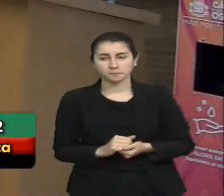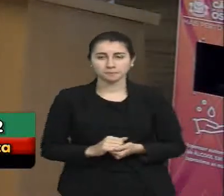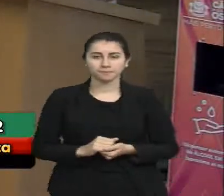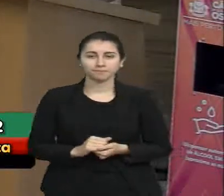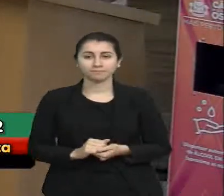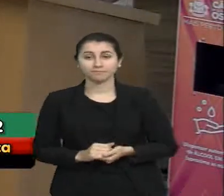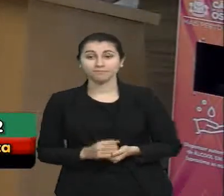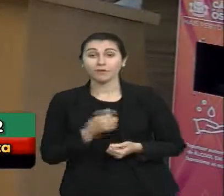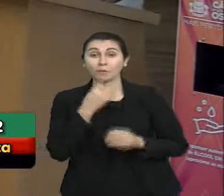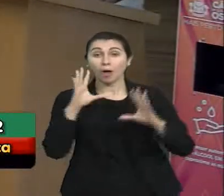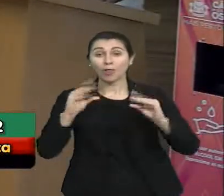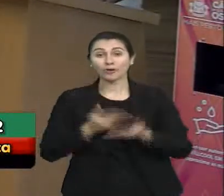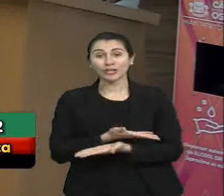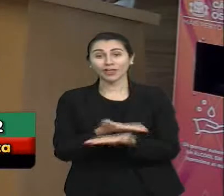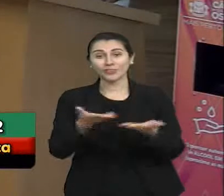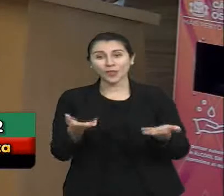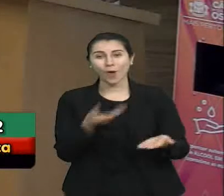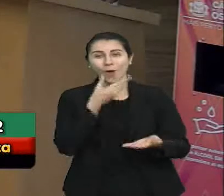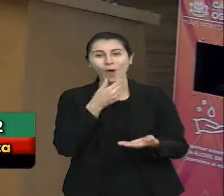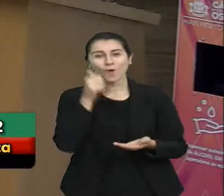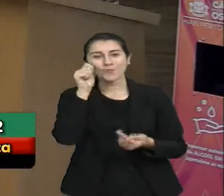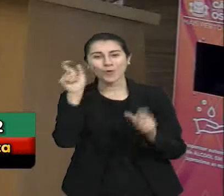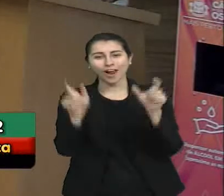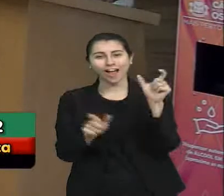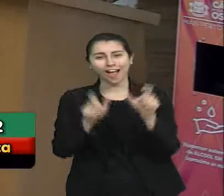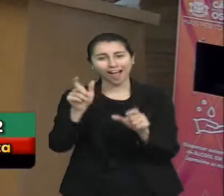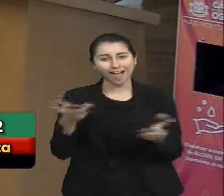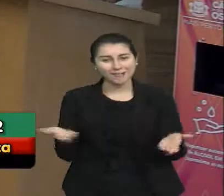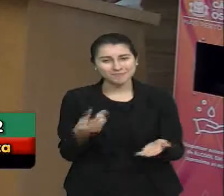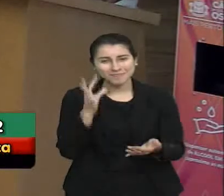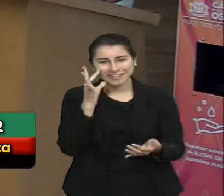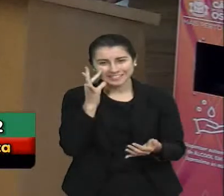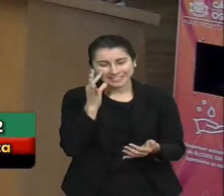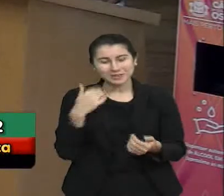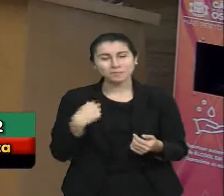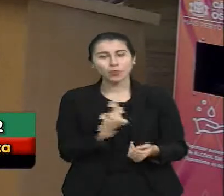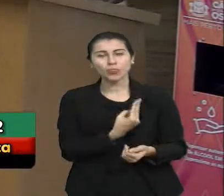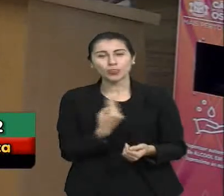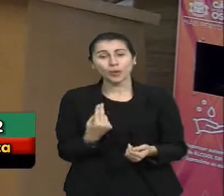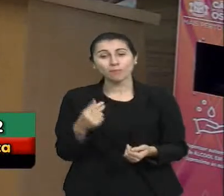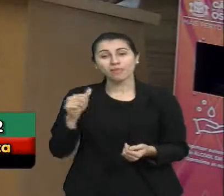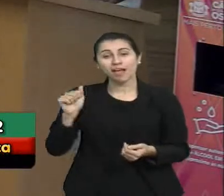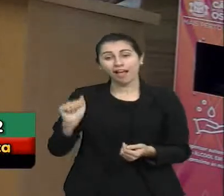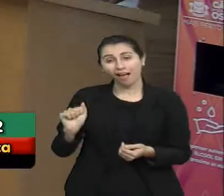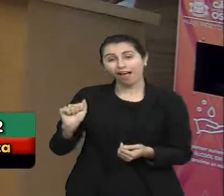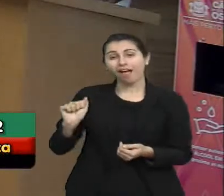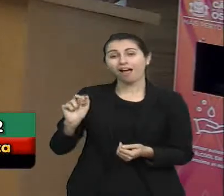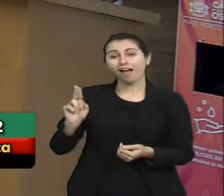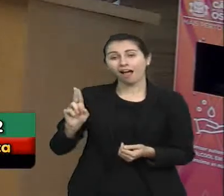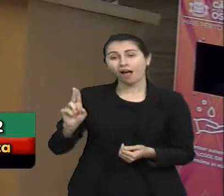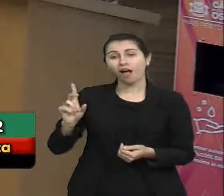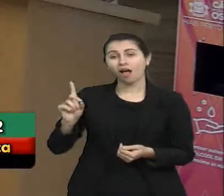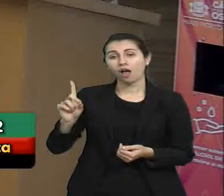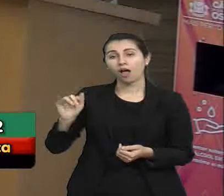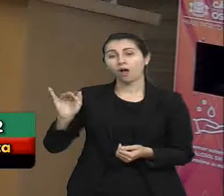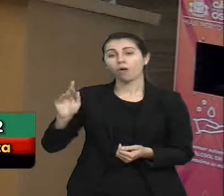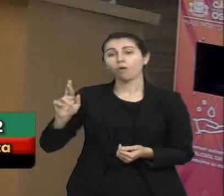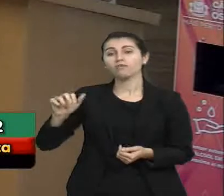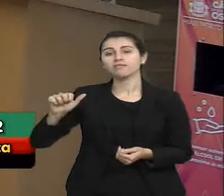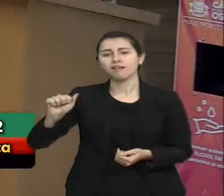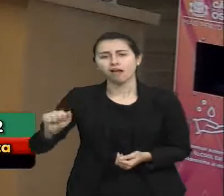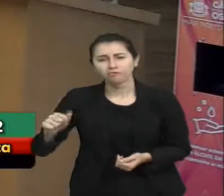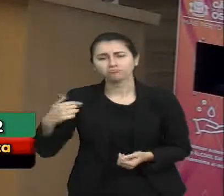Boa noite a todos, a todas e a todos. Meu nome é Áudria. Estou representando aqui o presidente